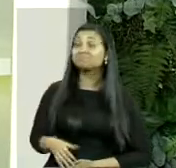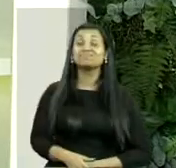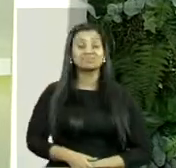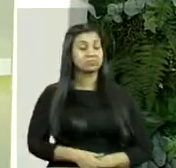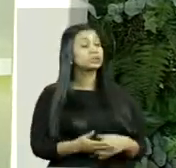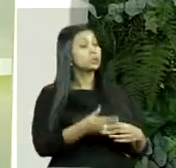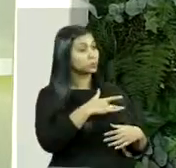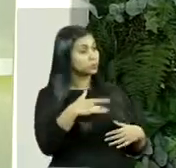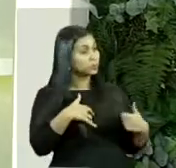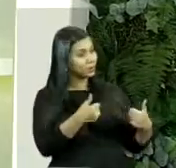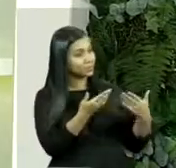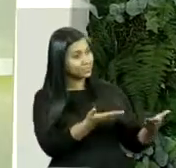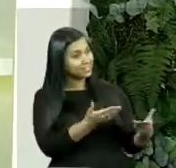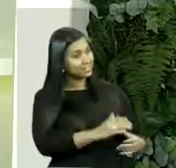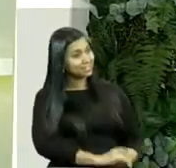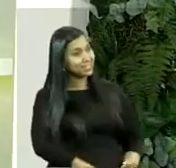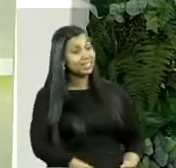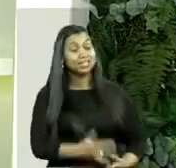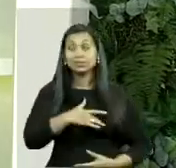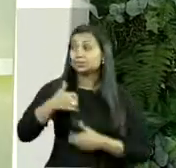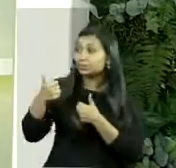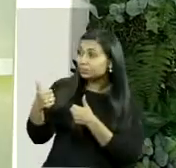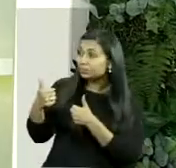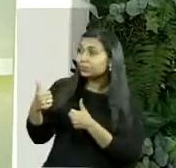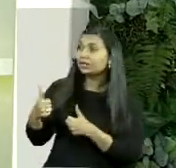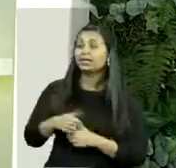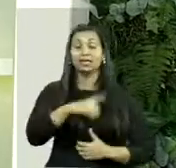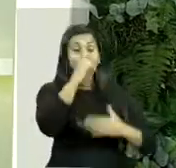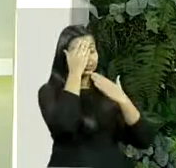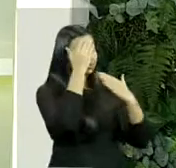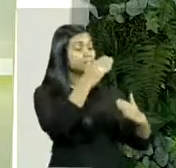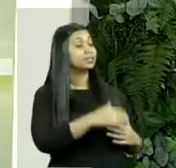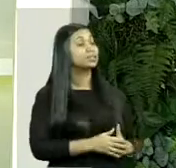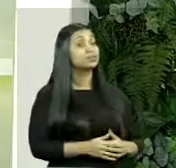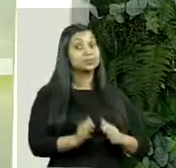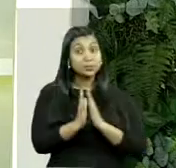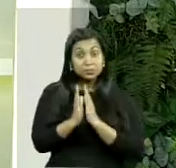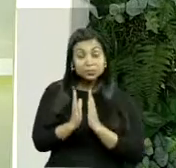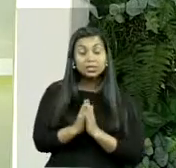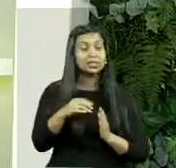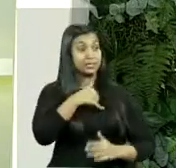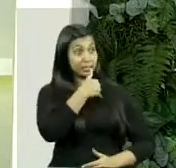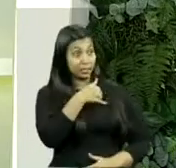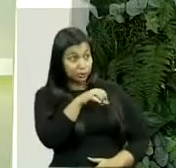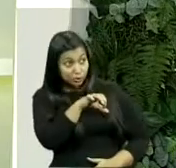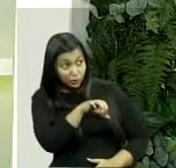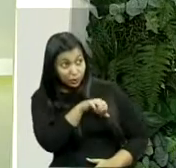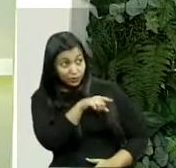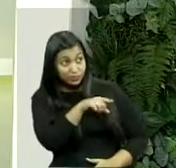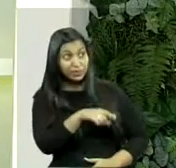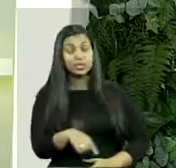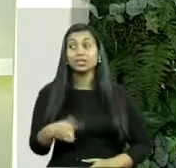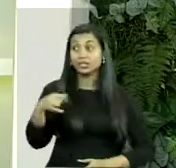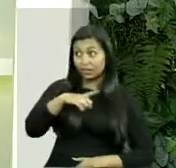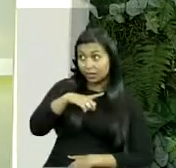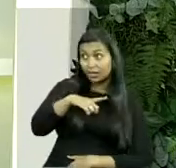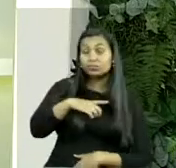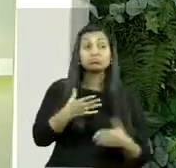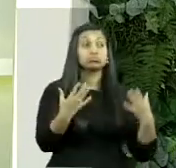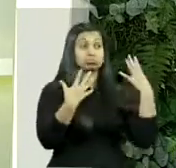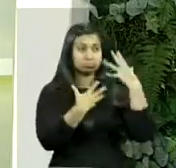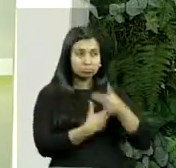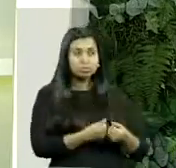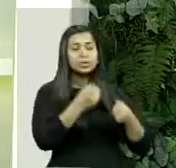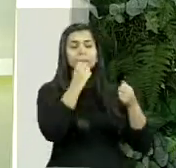meu anjo, tudo bem com você? Tudo, graças a Deus. Você tem... Amém! Você tem 9 aninhos? Tenho. Que